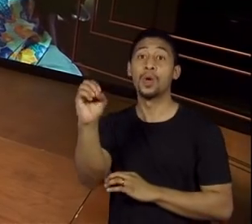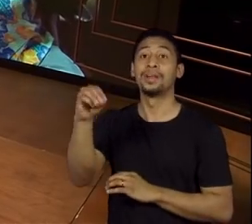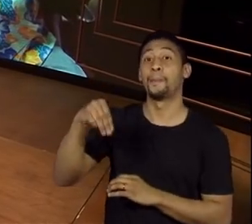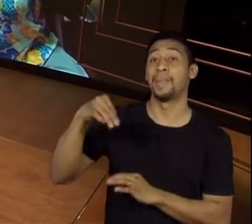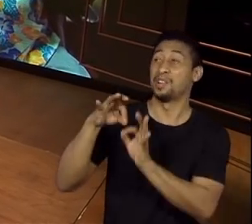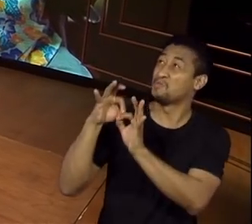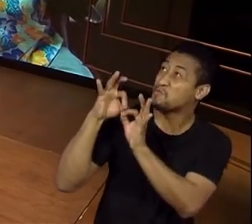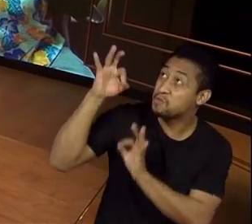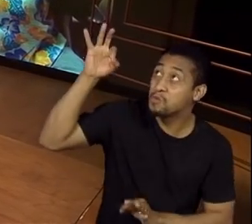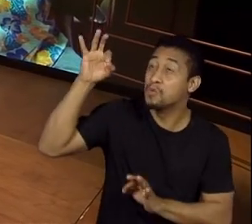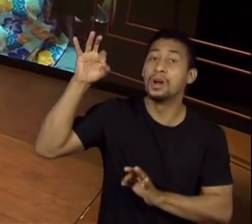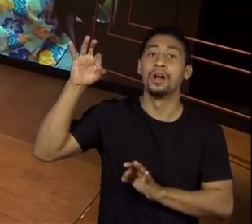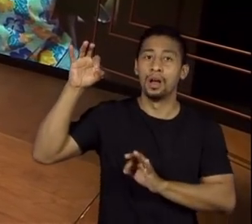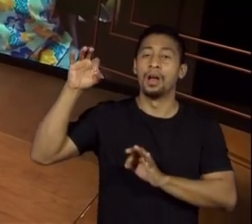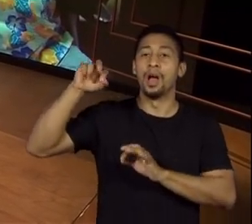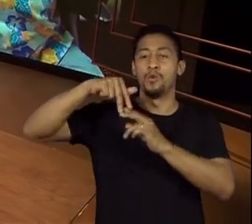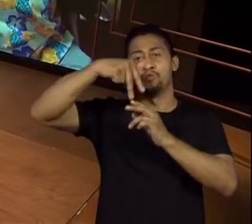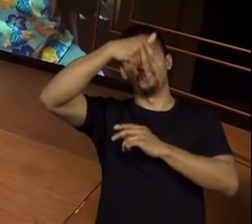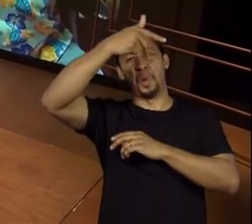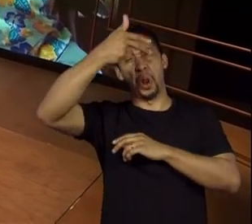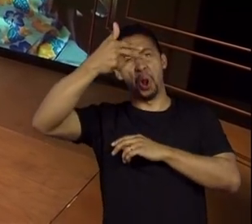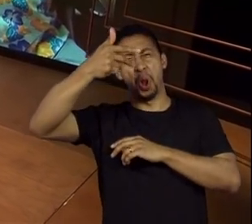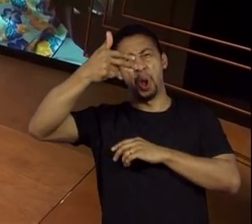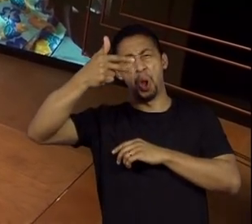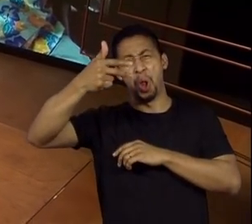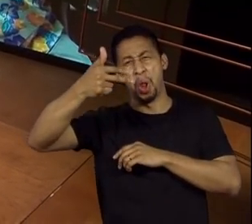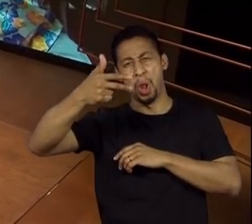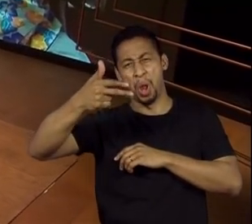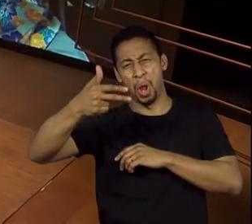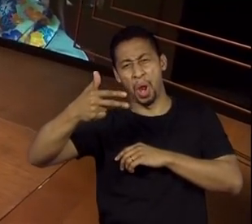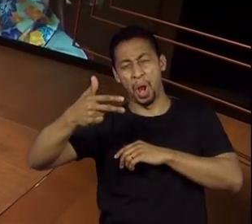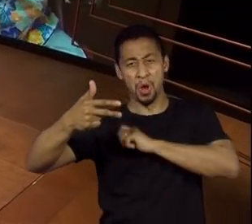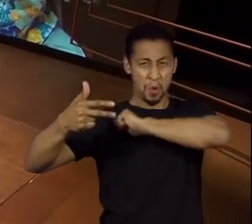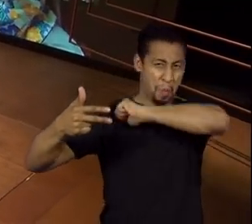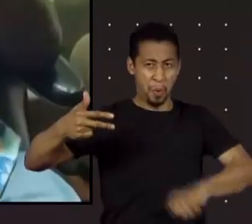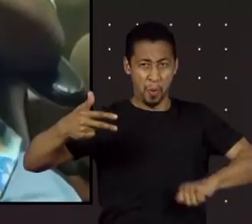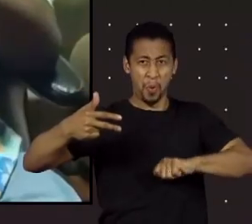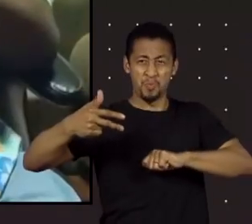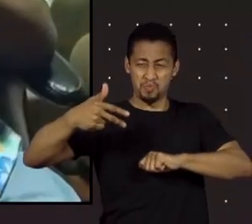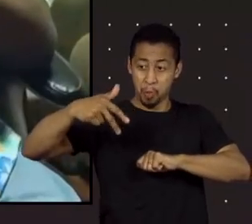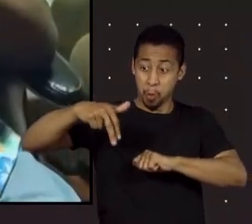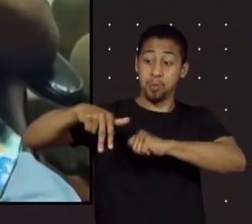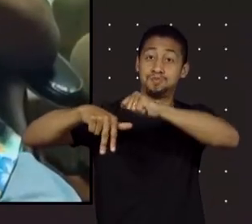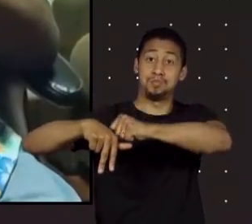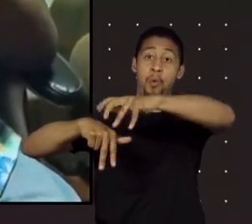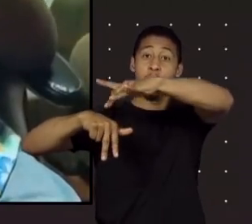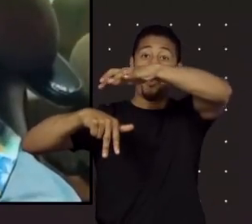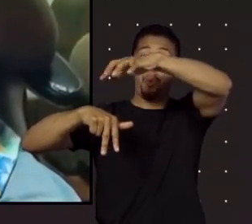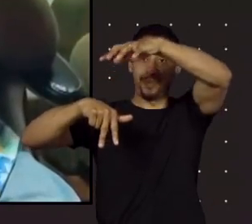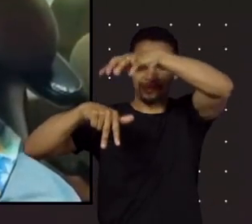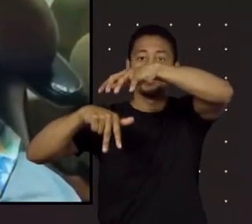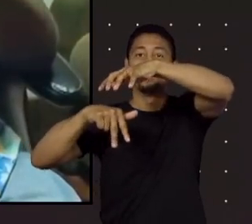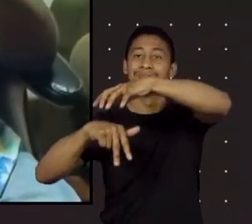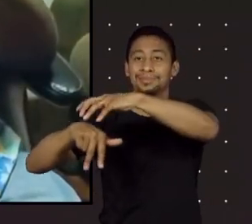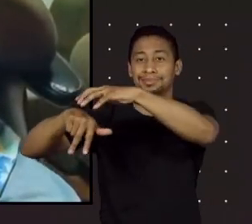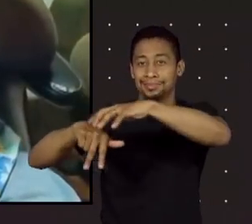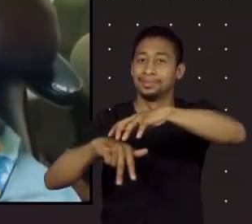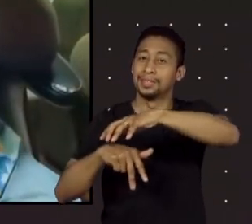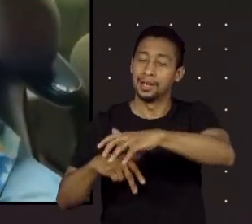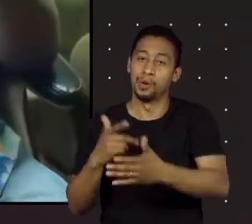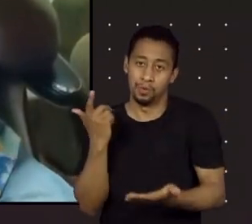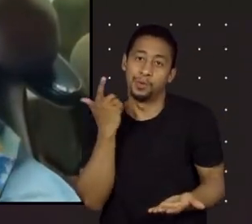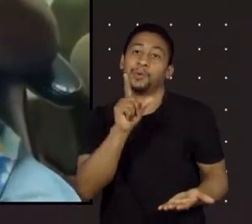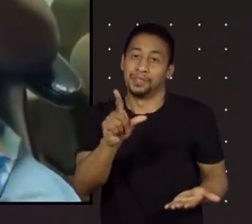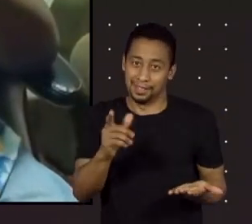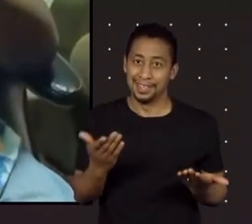Aí eu lembro bem, porque o paraquedas tem pouco tempo de abrir o velame, né? E eu sou muito antigo no paraquedismo. O paraquedismo